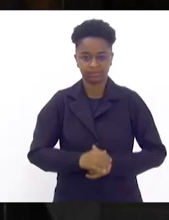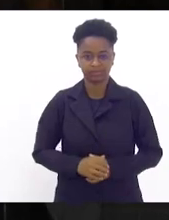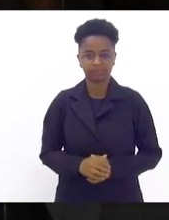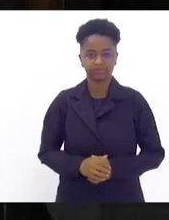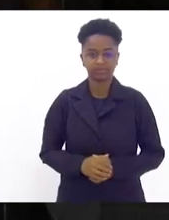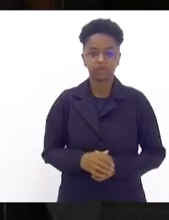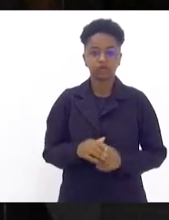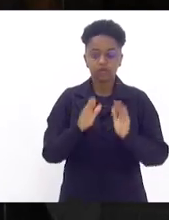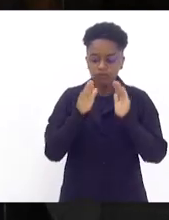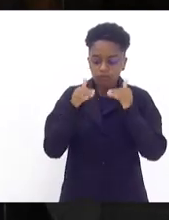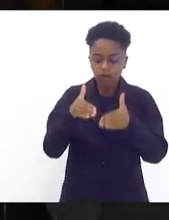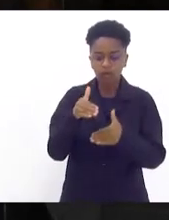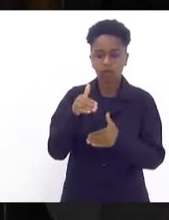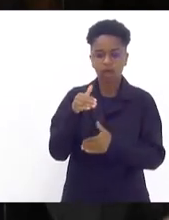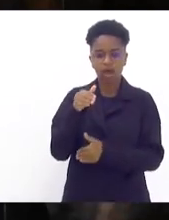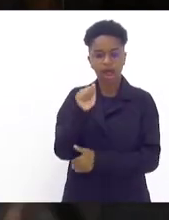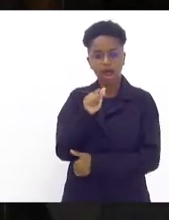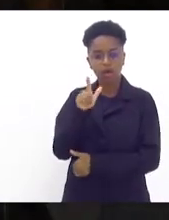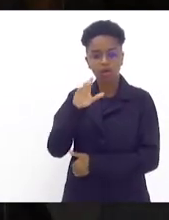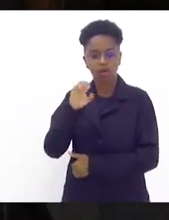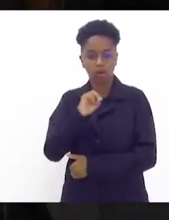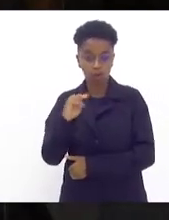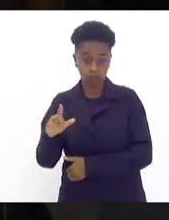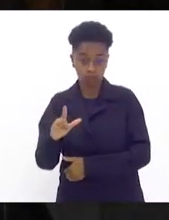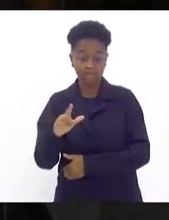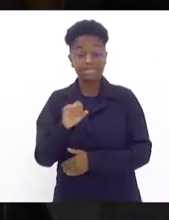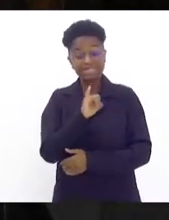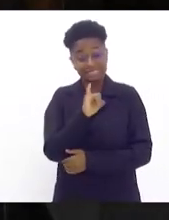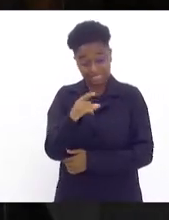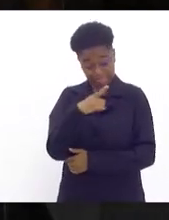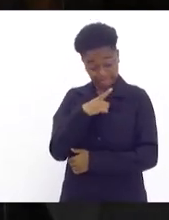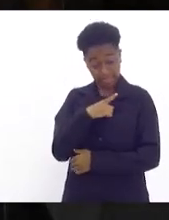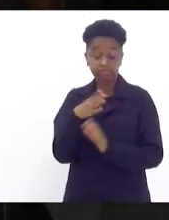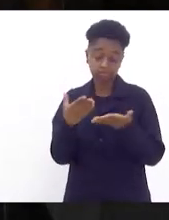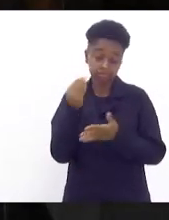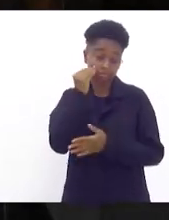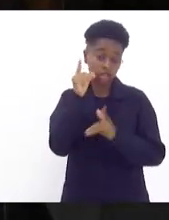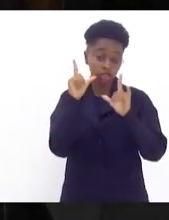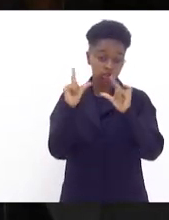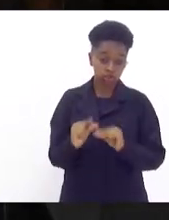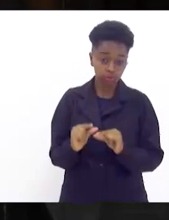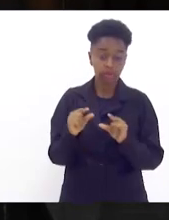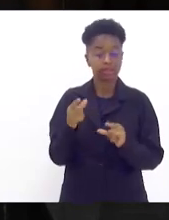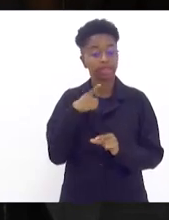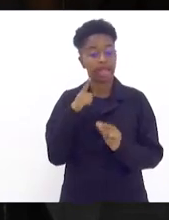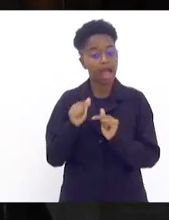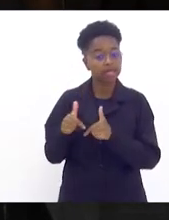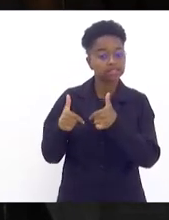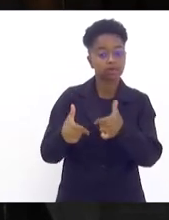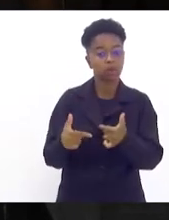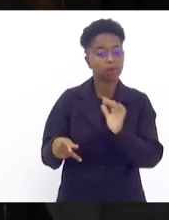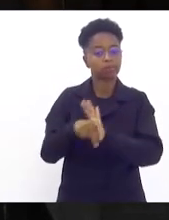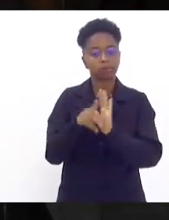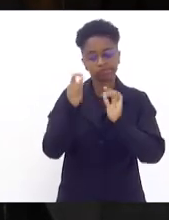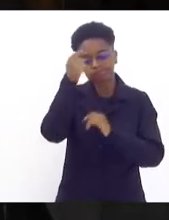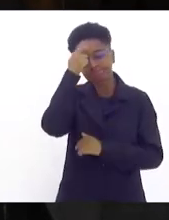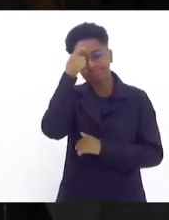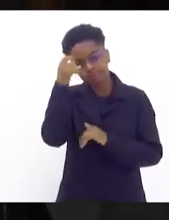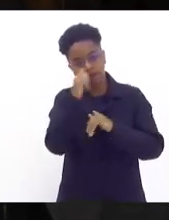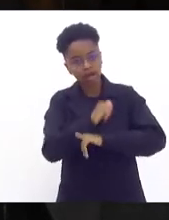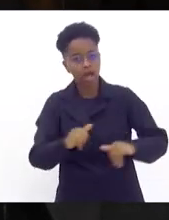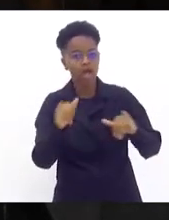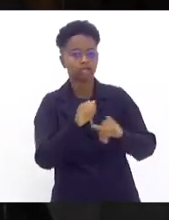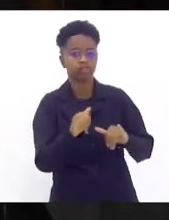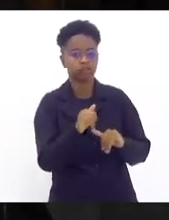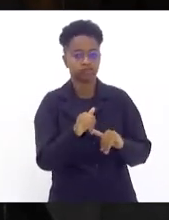álcool, mas se existe, que seja minimizado pelo menos com ações de conscientização. Então, o projeto